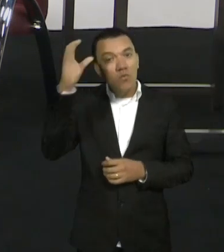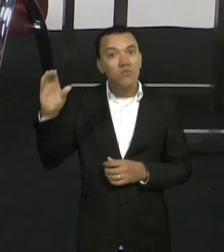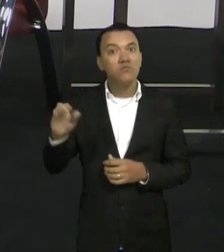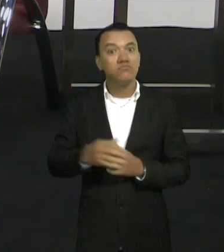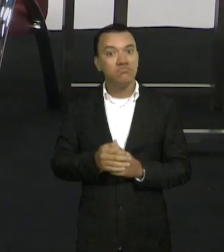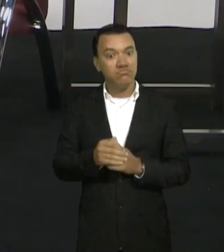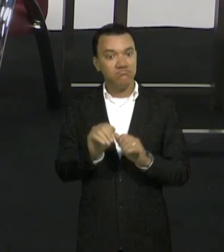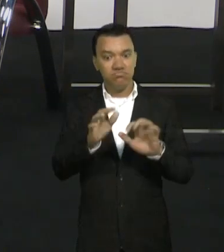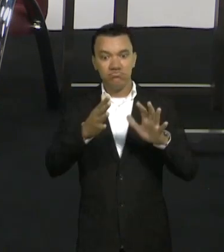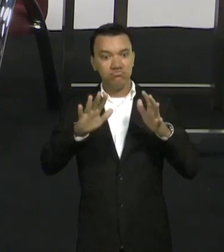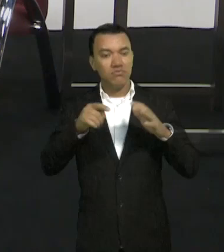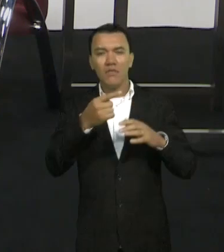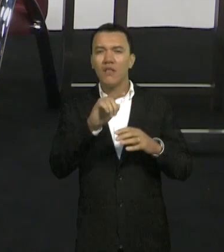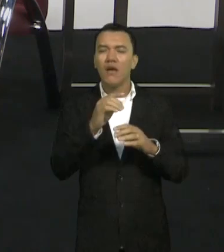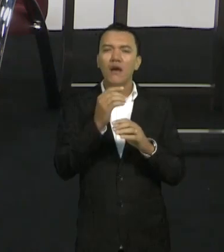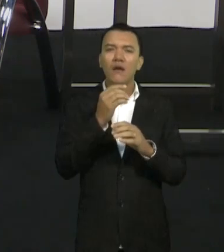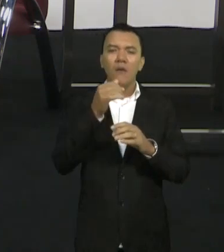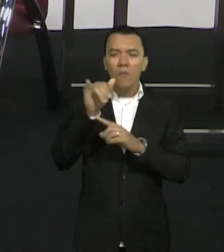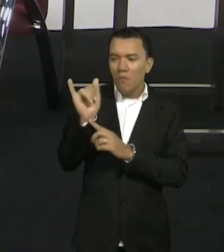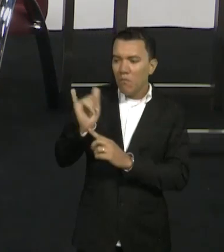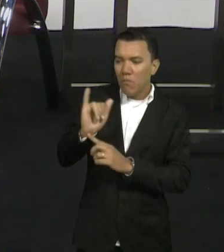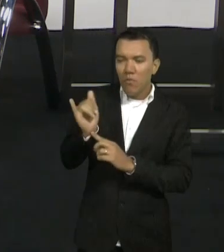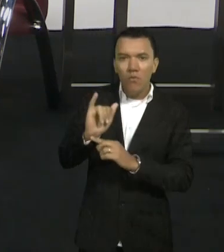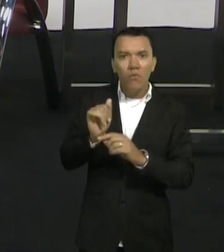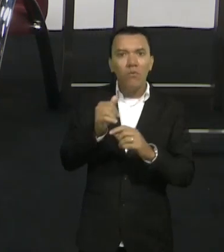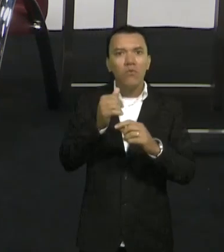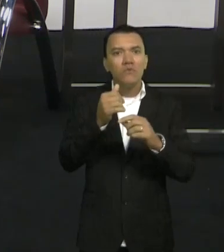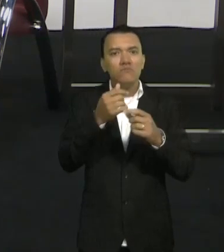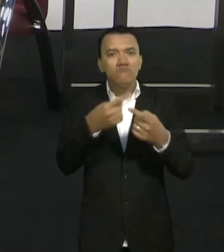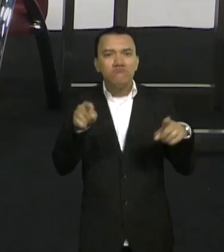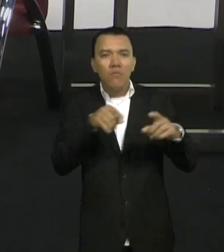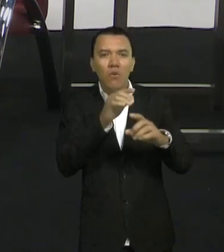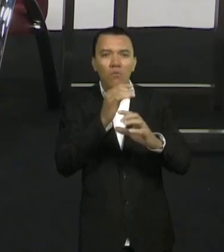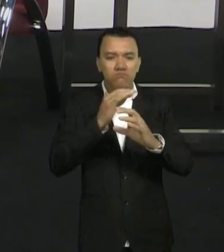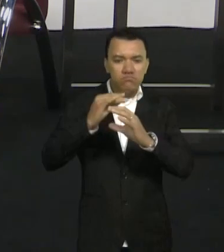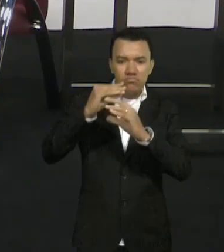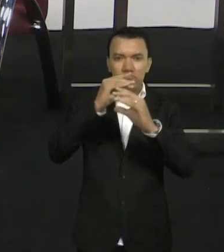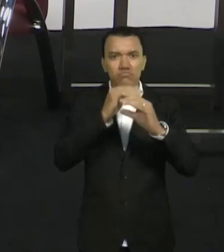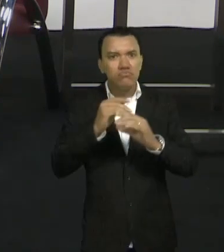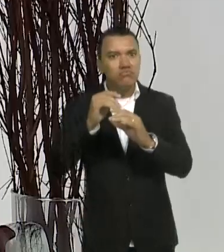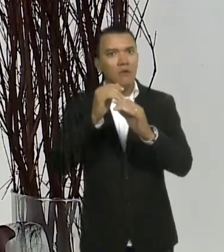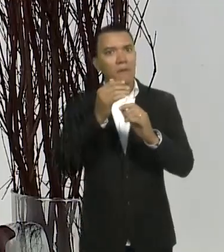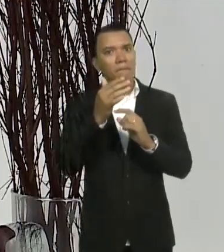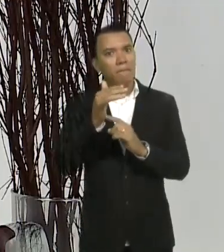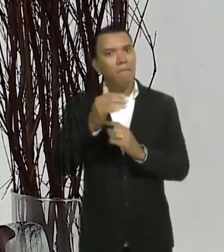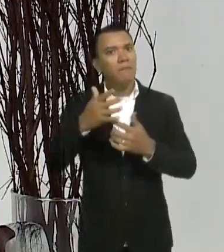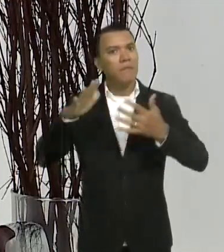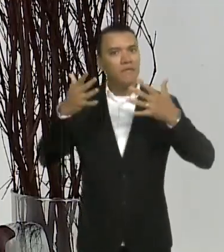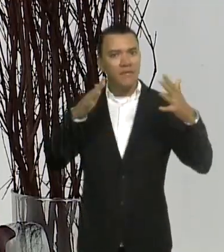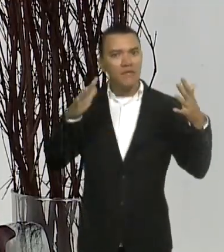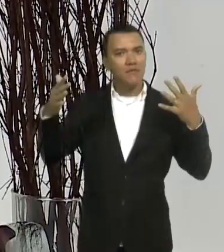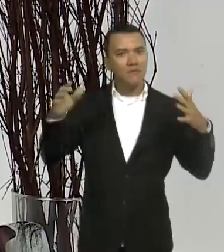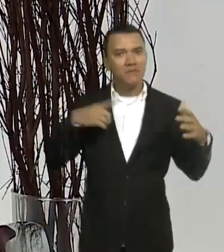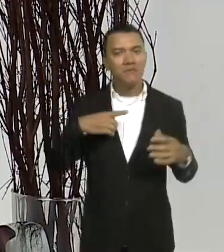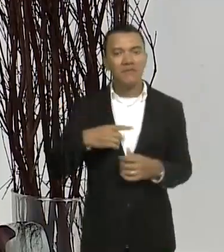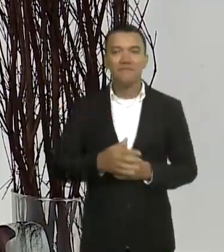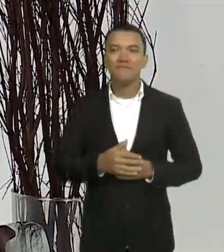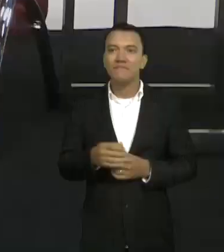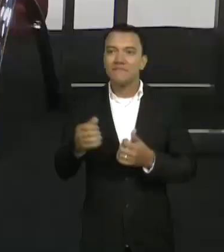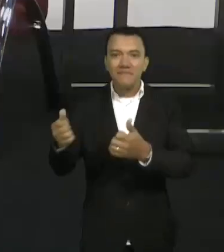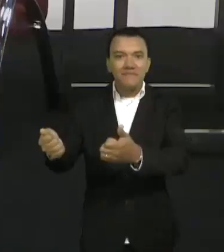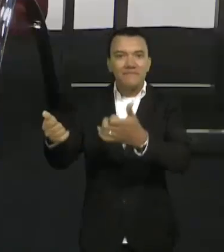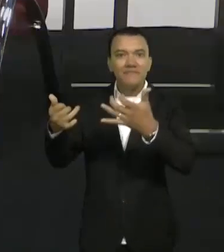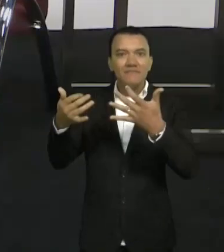de Orquestra, ele tem muito brilho, ele tem muito ritmo. Muitas cores. E aí você estava falando que foi até o Pará